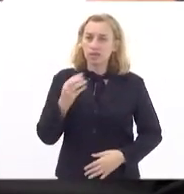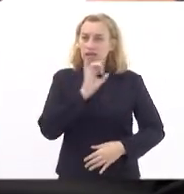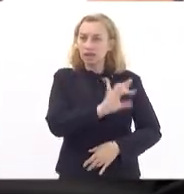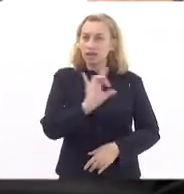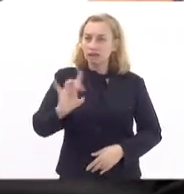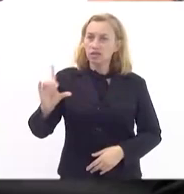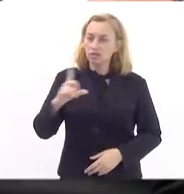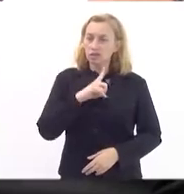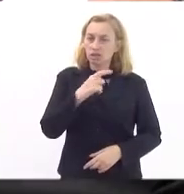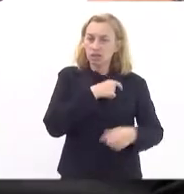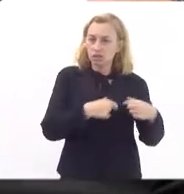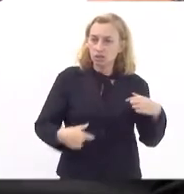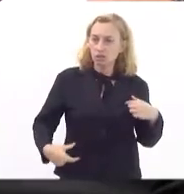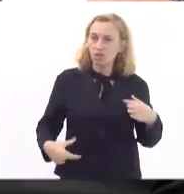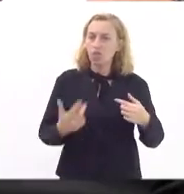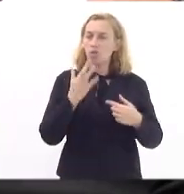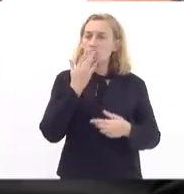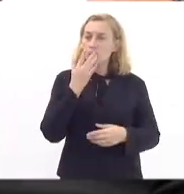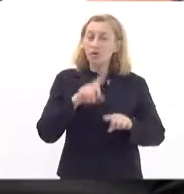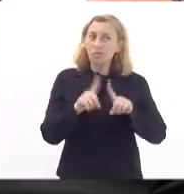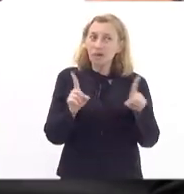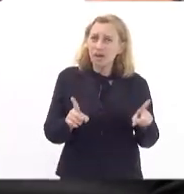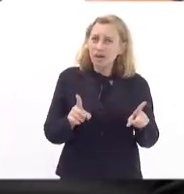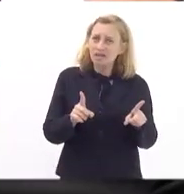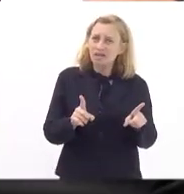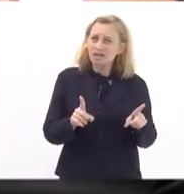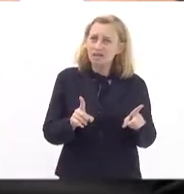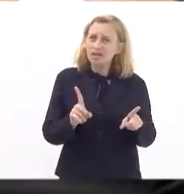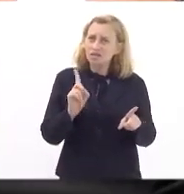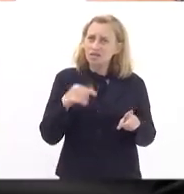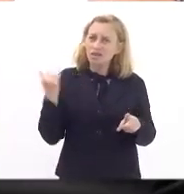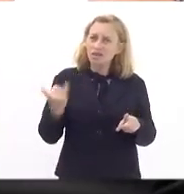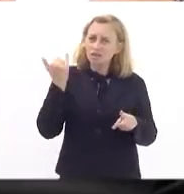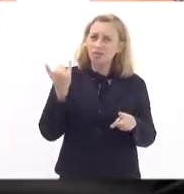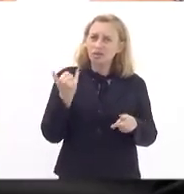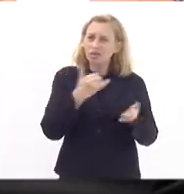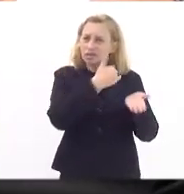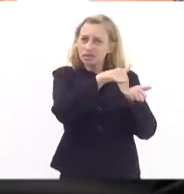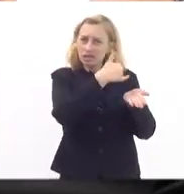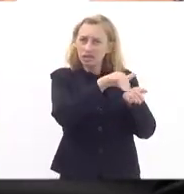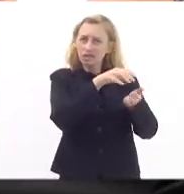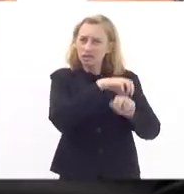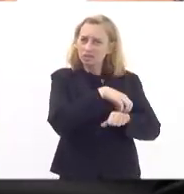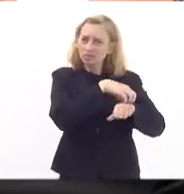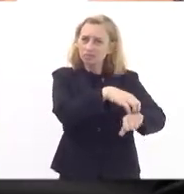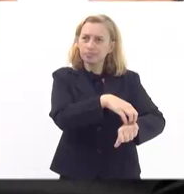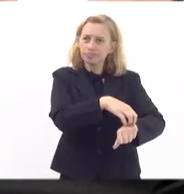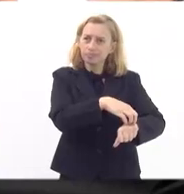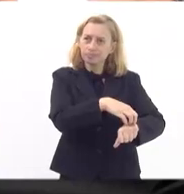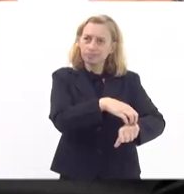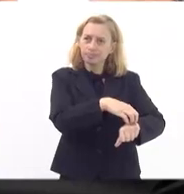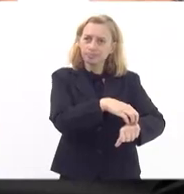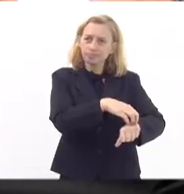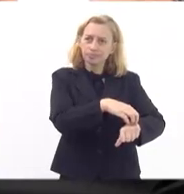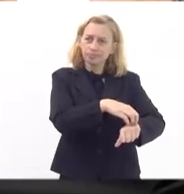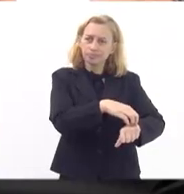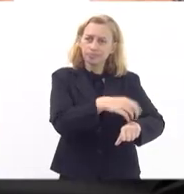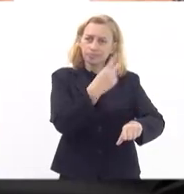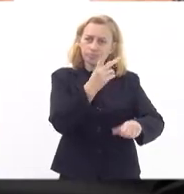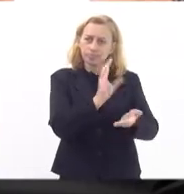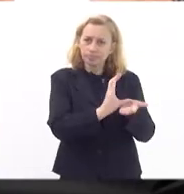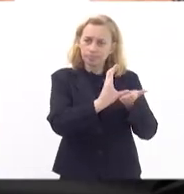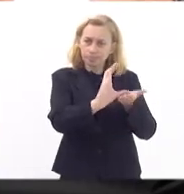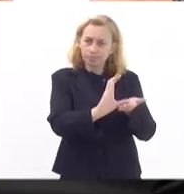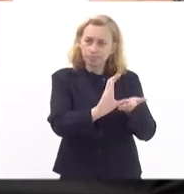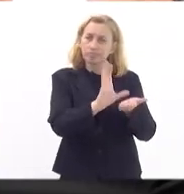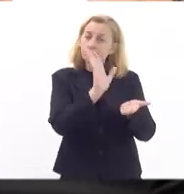tem um colete colorido Mas será que não seria importante a secretaria de transporte trazia no seu orçamento